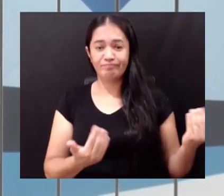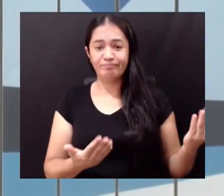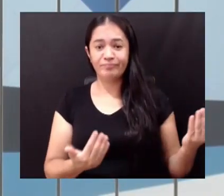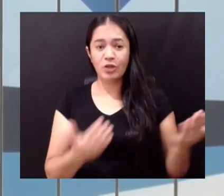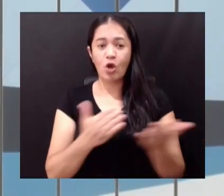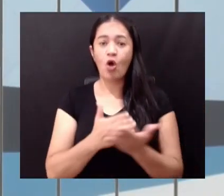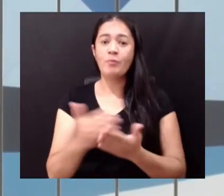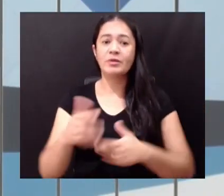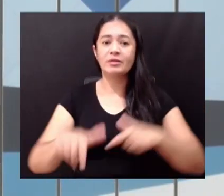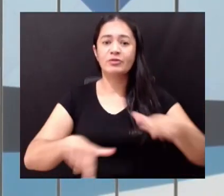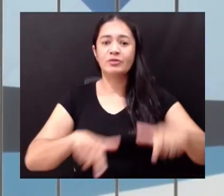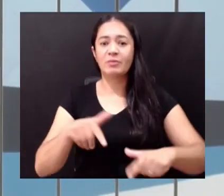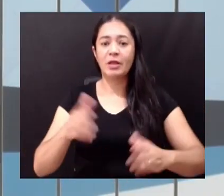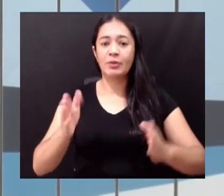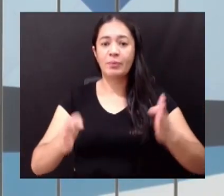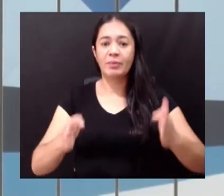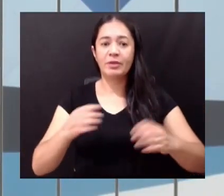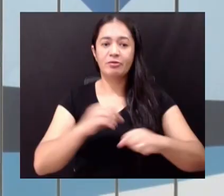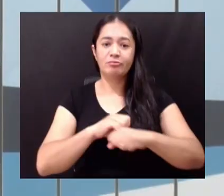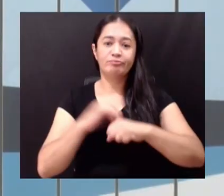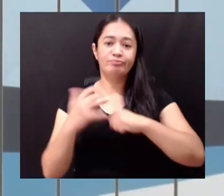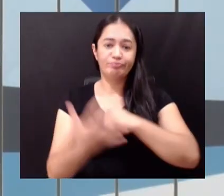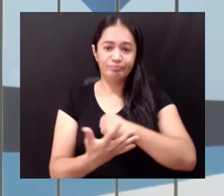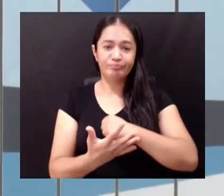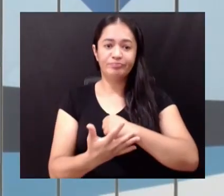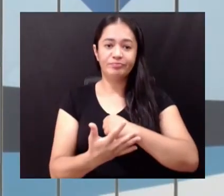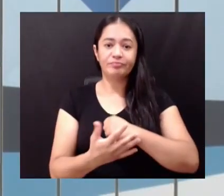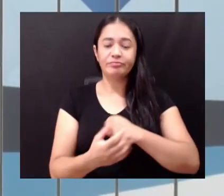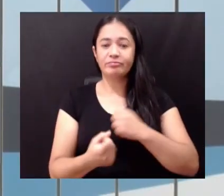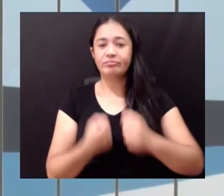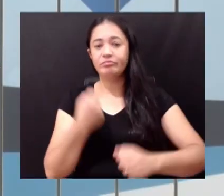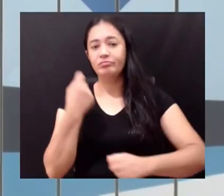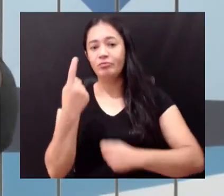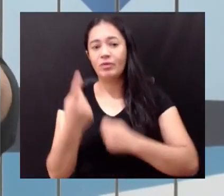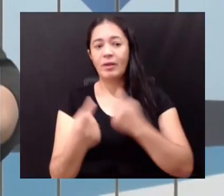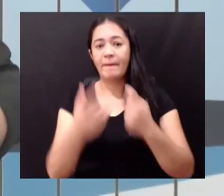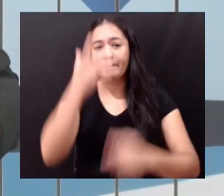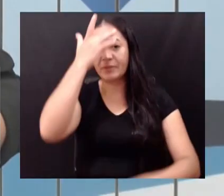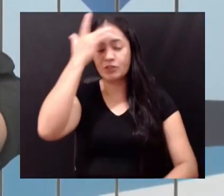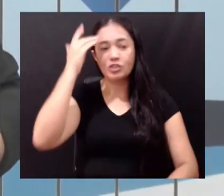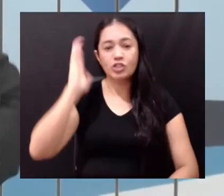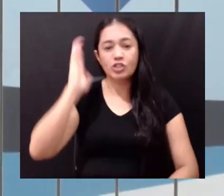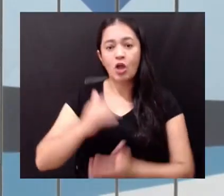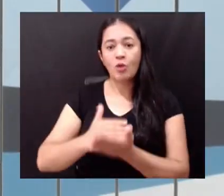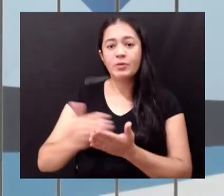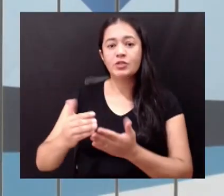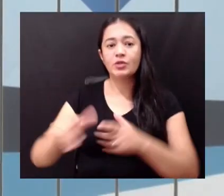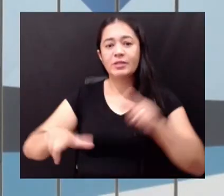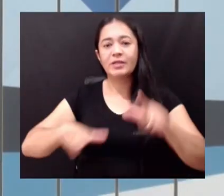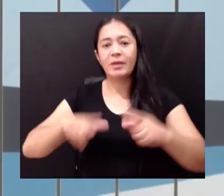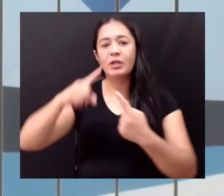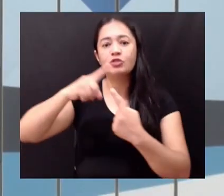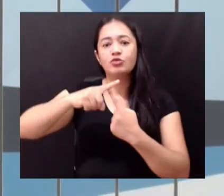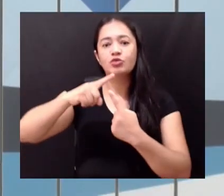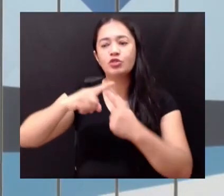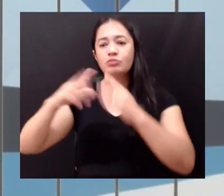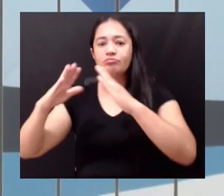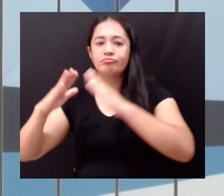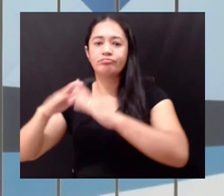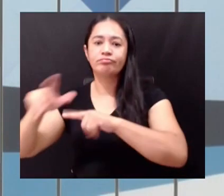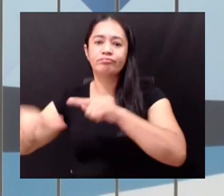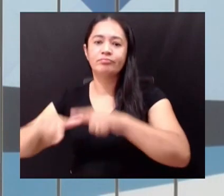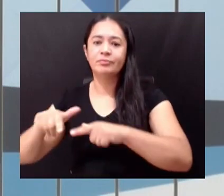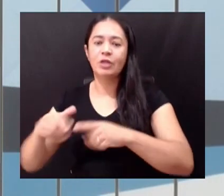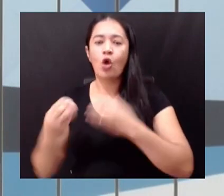pandemia. Sim. Então, teve muita gente que começou a trabalhar já nesse modelo. Como é que você pega esse colaborador, coloca ele no modelo presencial